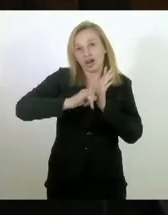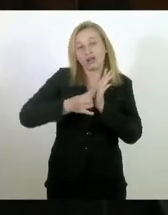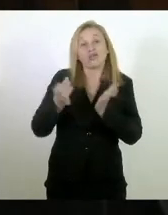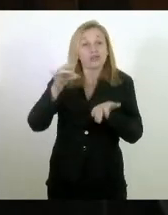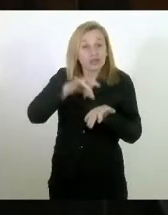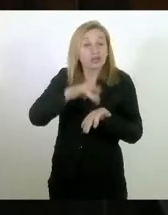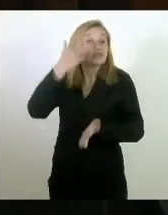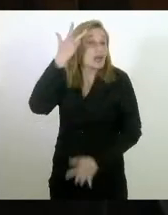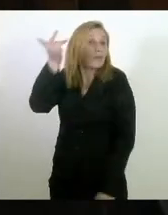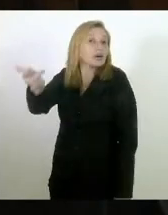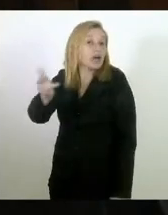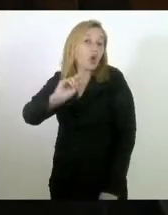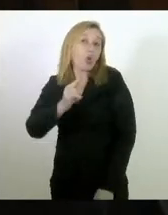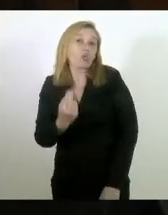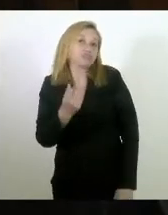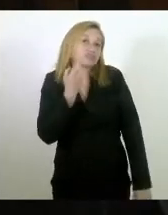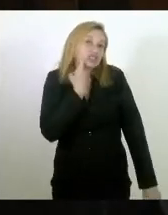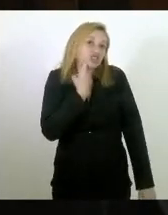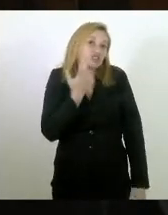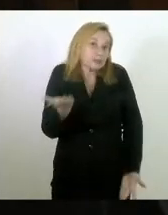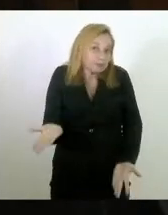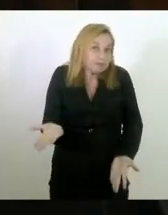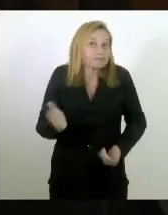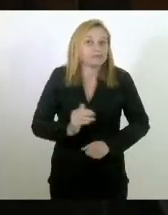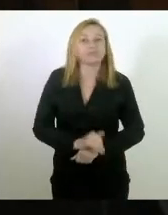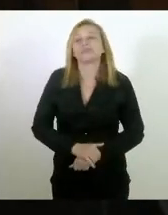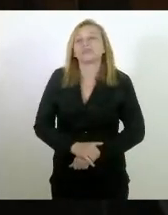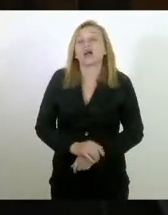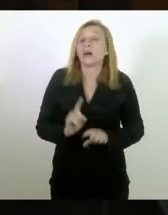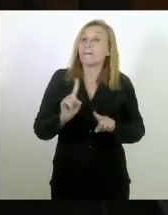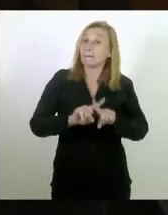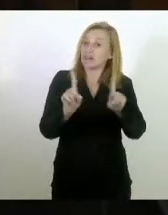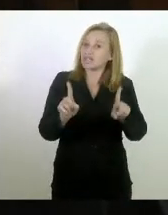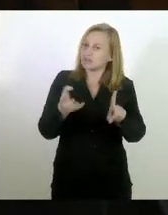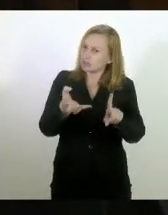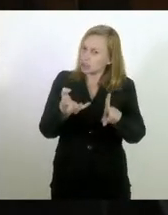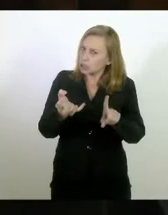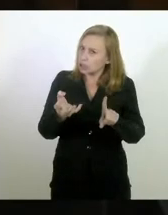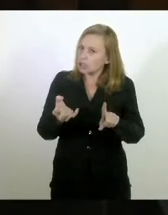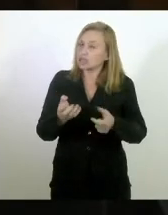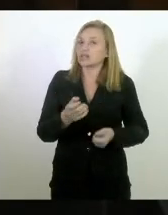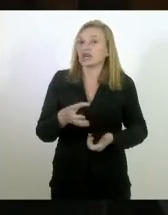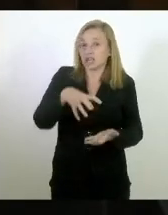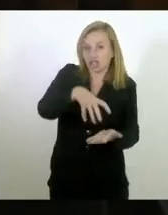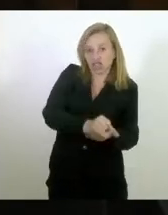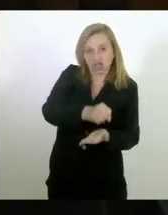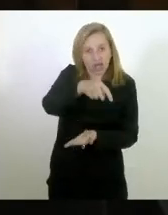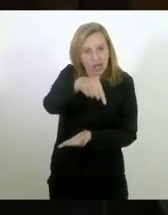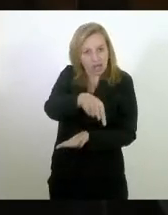de amanhã ou de sexta-feira mas eu queria registrar